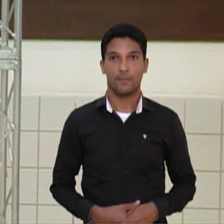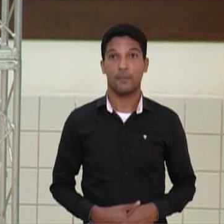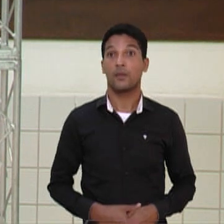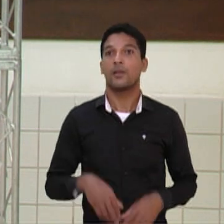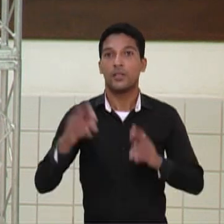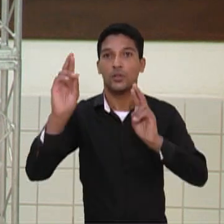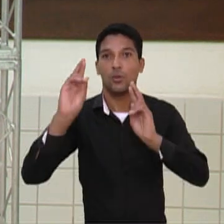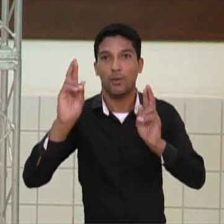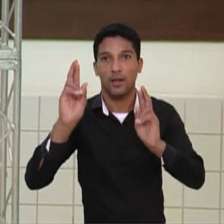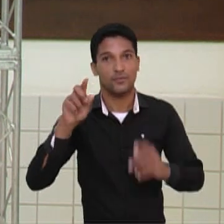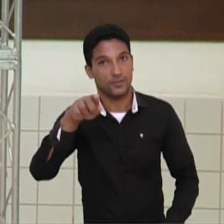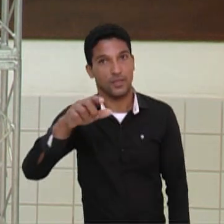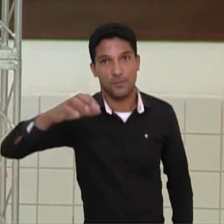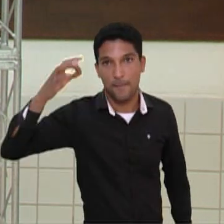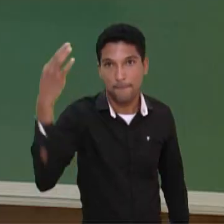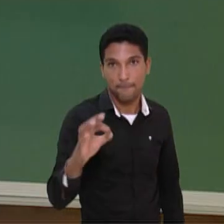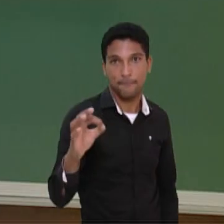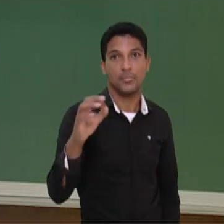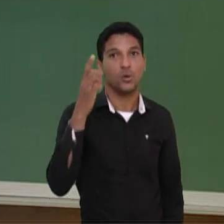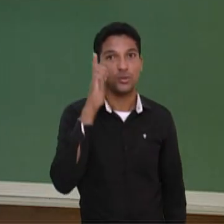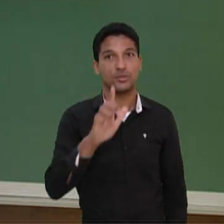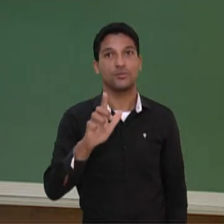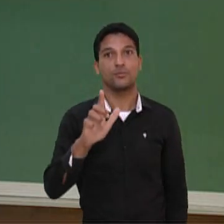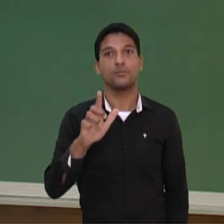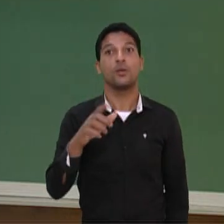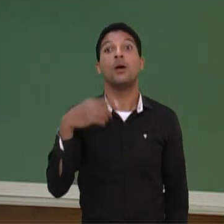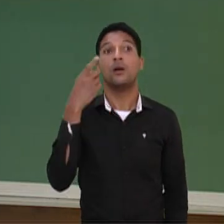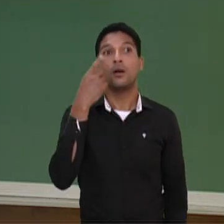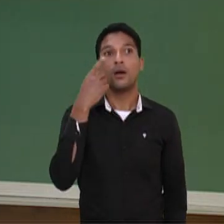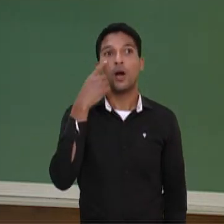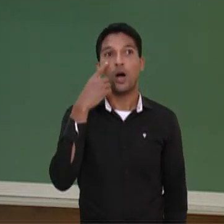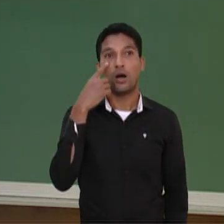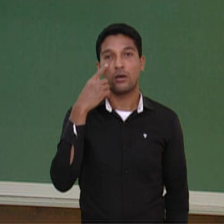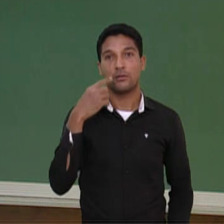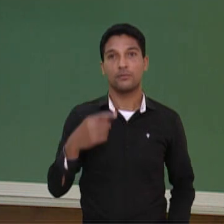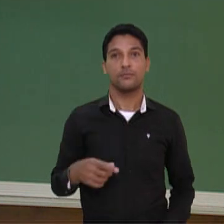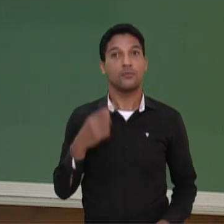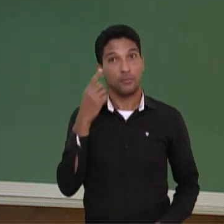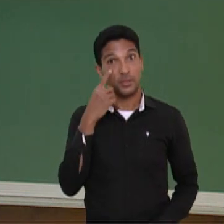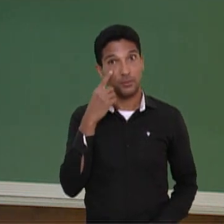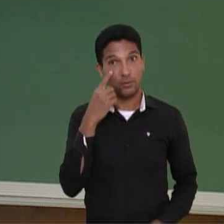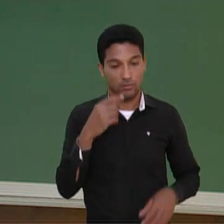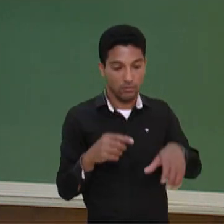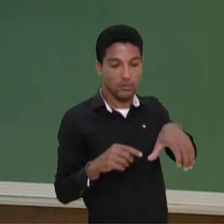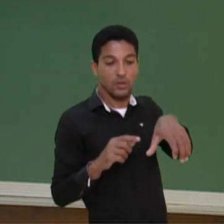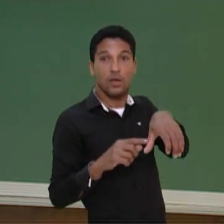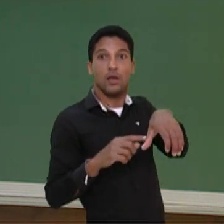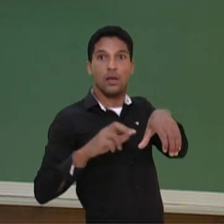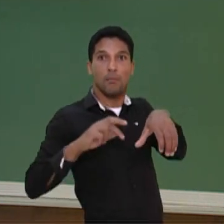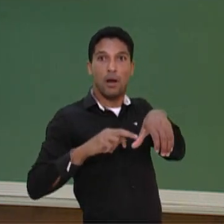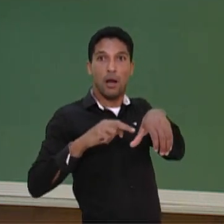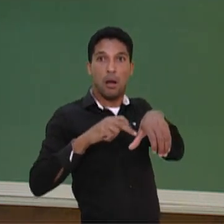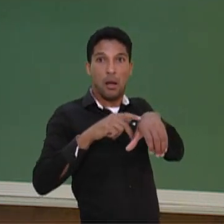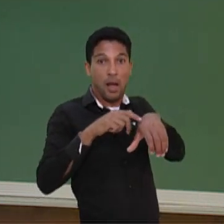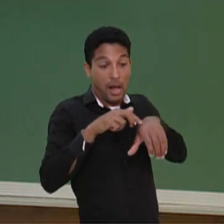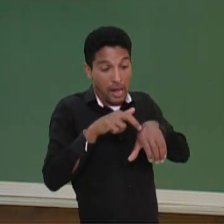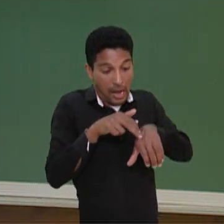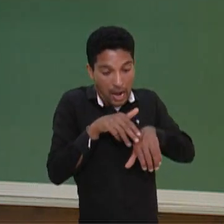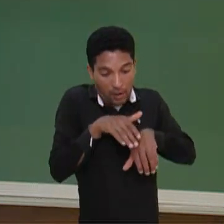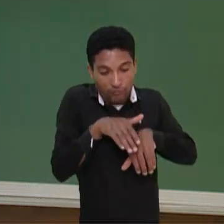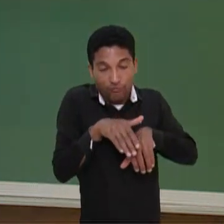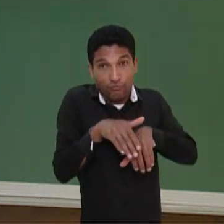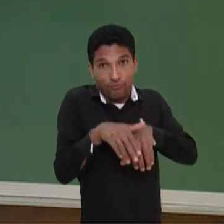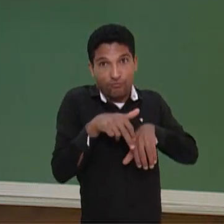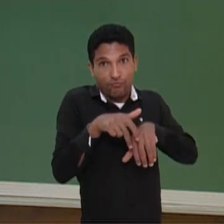Espero que você tenha acertado, hein? Olha aí. Agora estou caminhando sobre a minha curva aqui. Comecei a descer, encontrei o meu